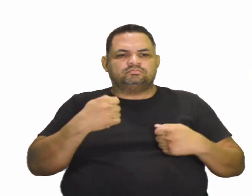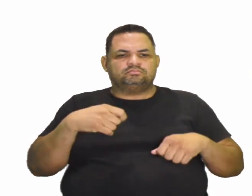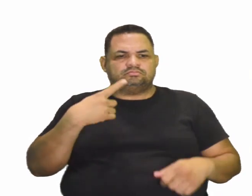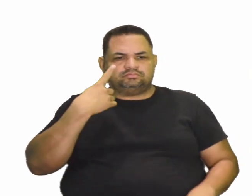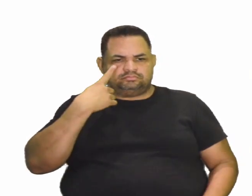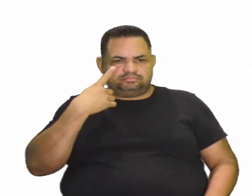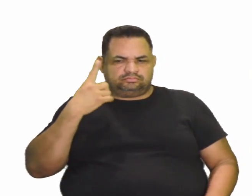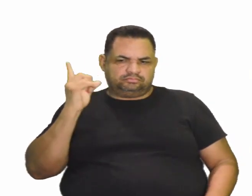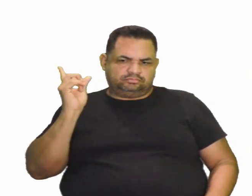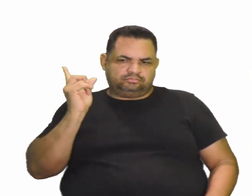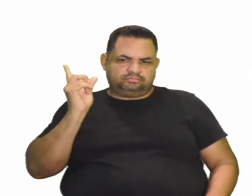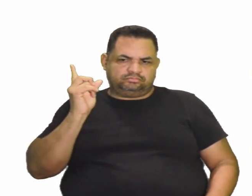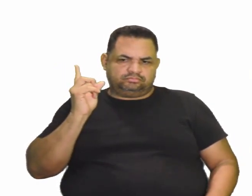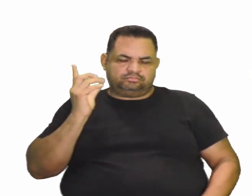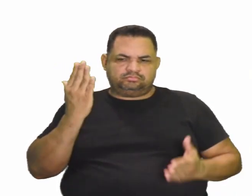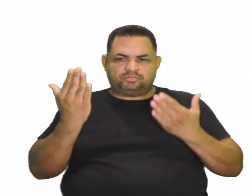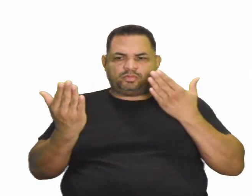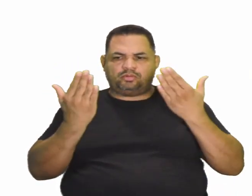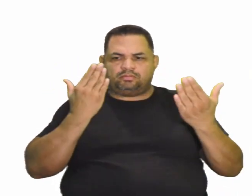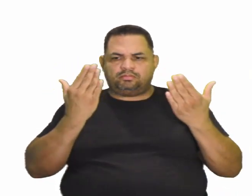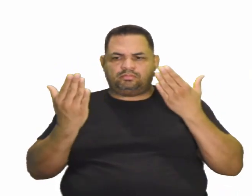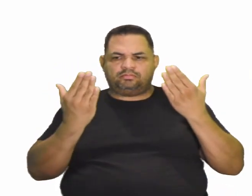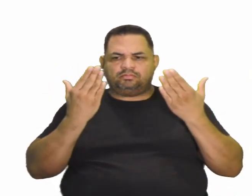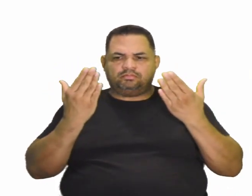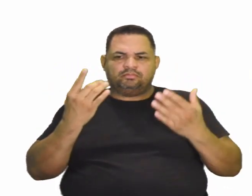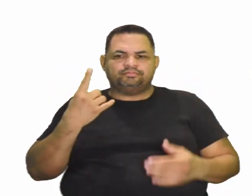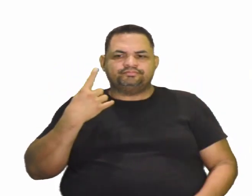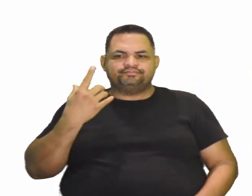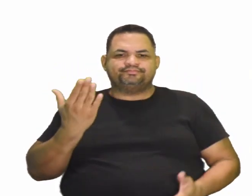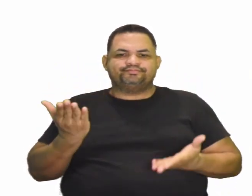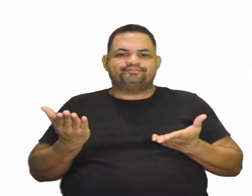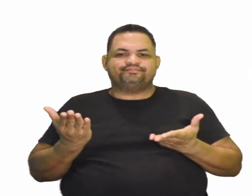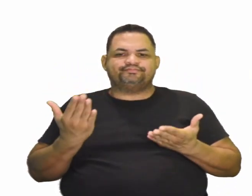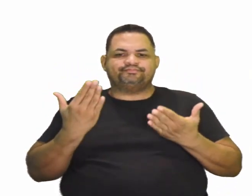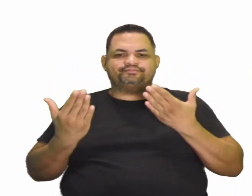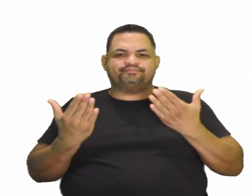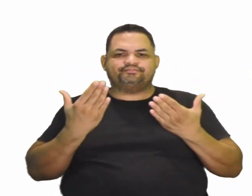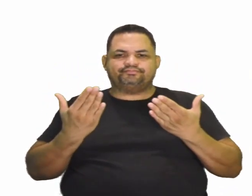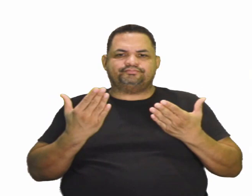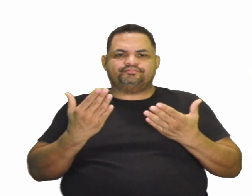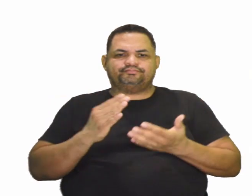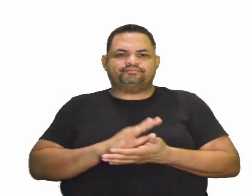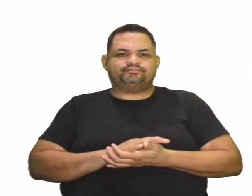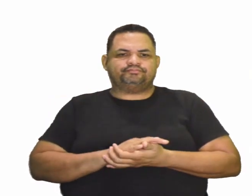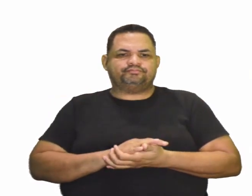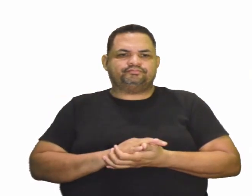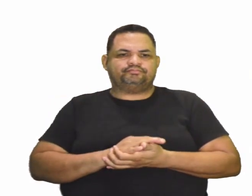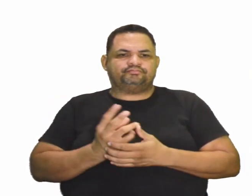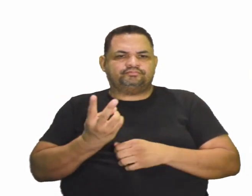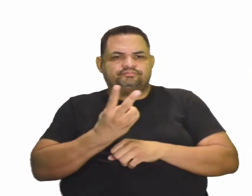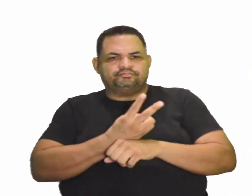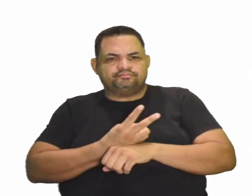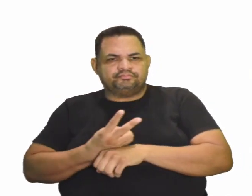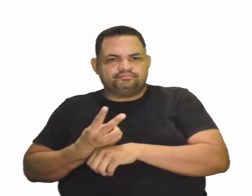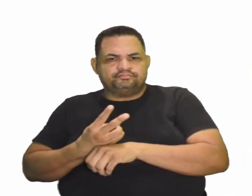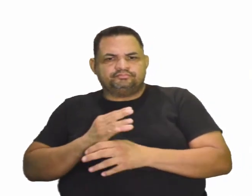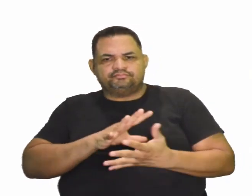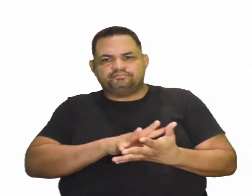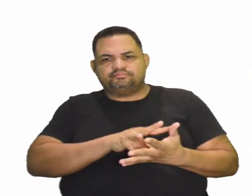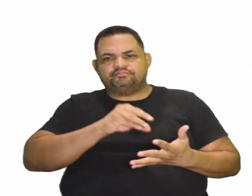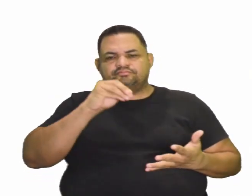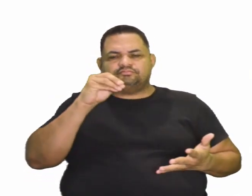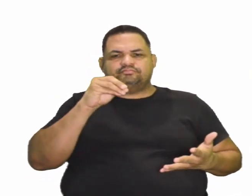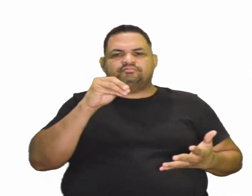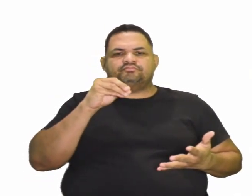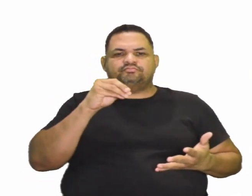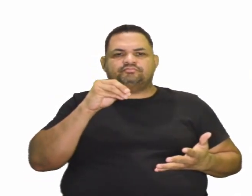aqui relacionar com essas duas obras? Aqui, né, ele está buscando imitar